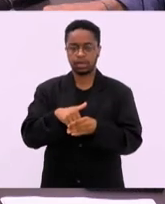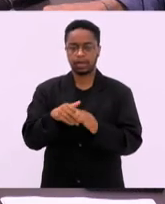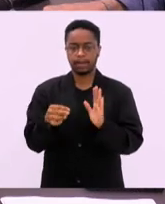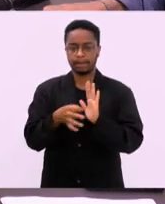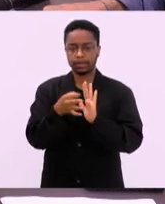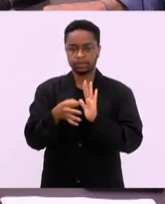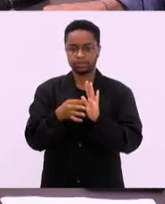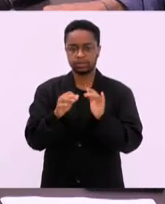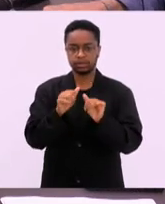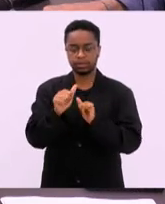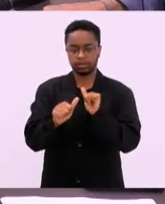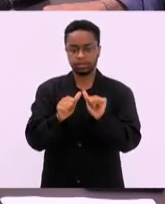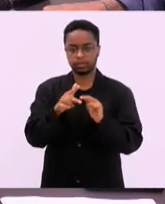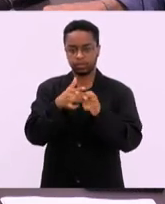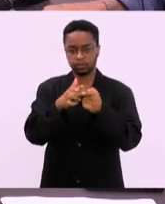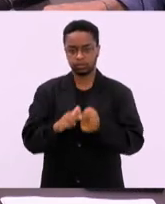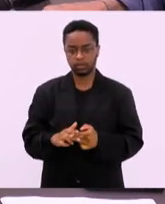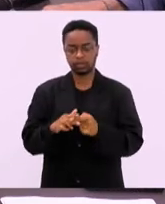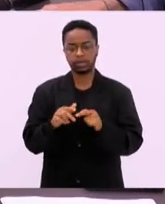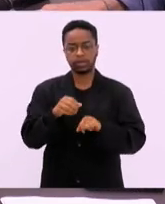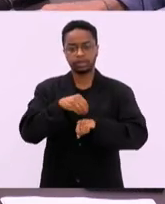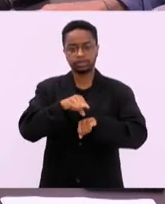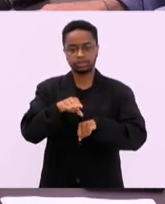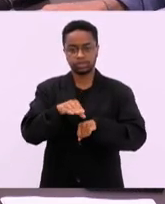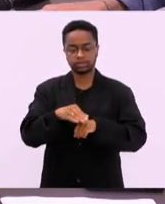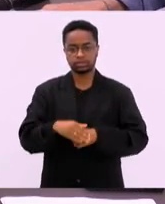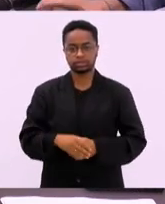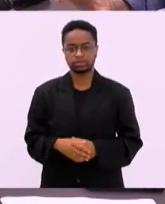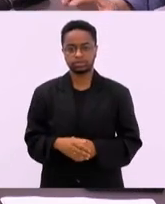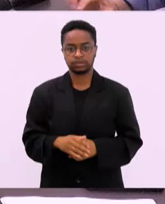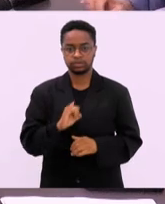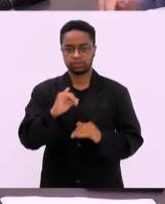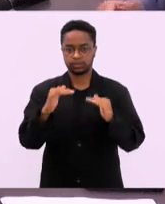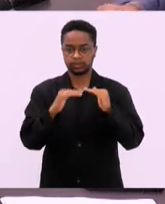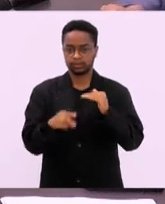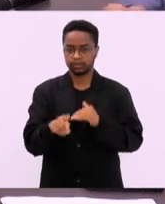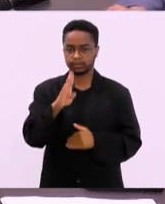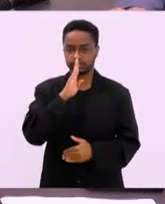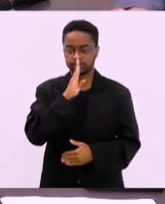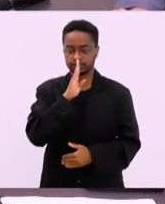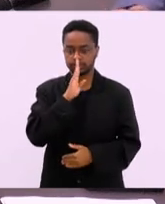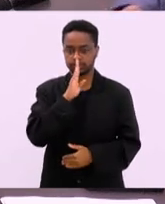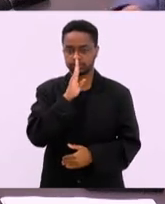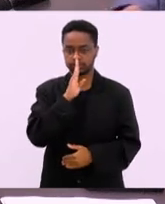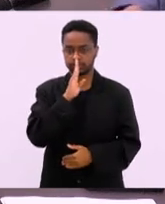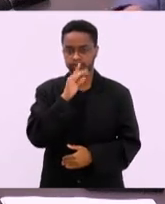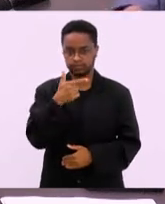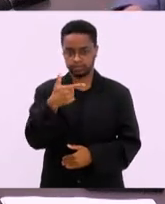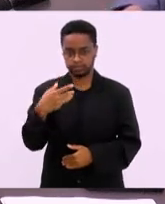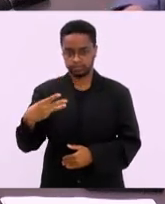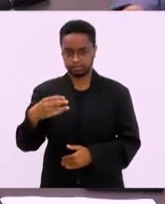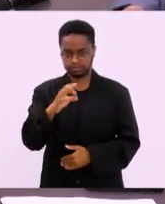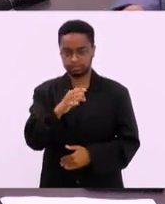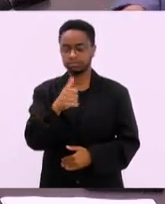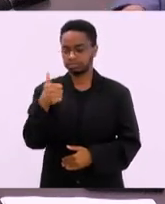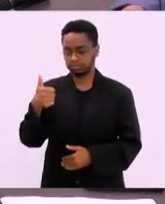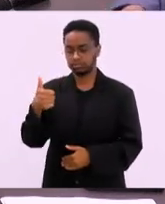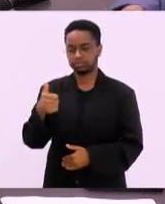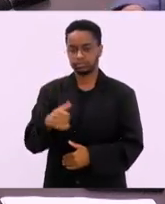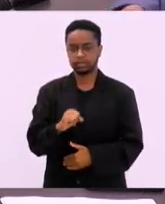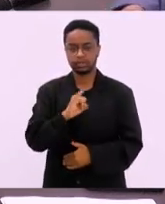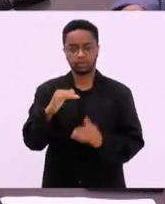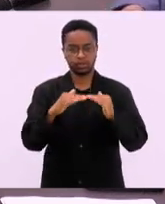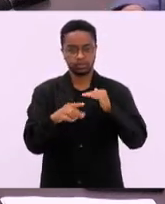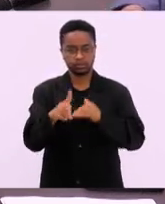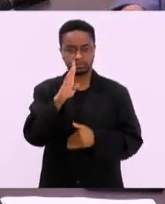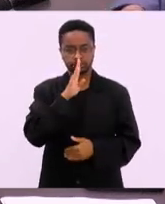deputado doutor Serginho pela transformação em indicação. Senhores que aprovam, permaneçam como estão. 23, né? 23. Senhores que